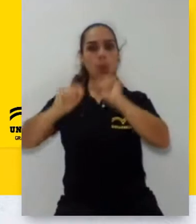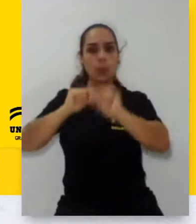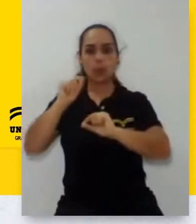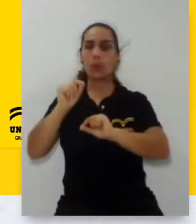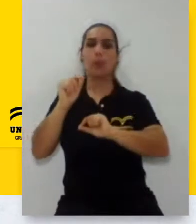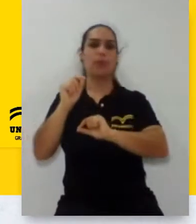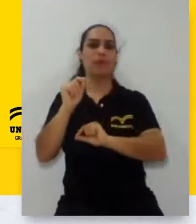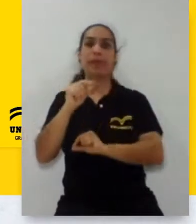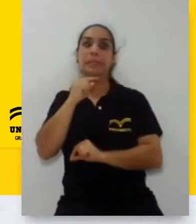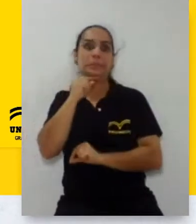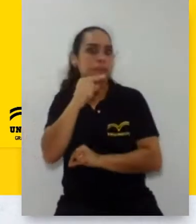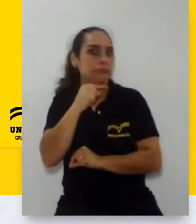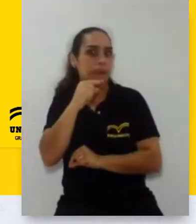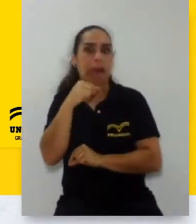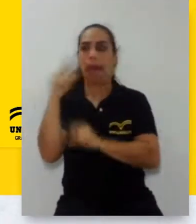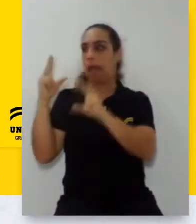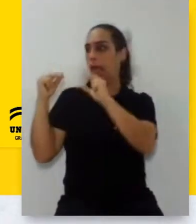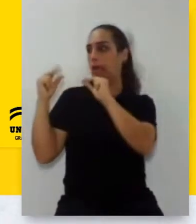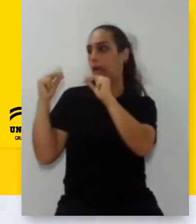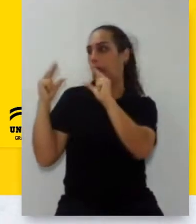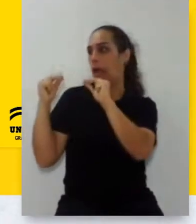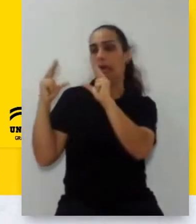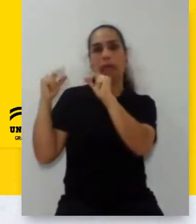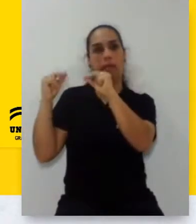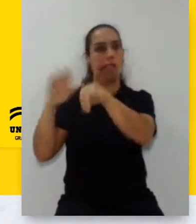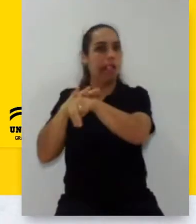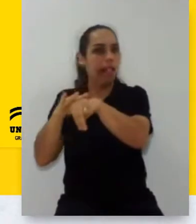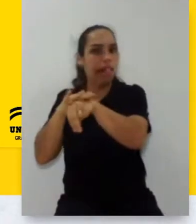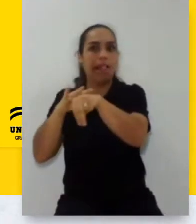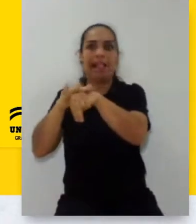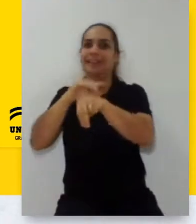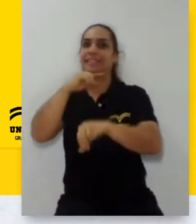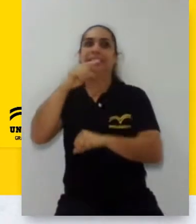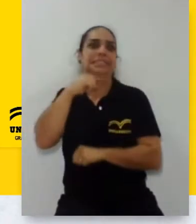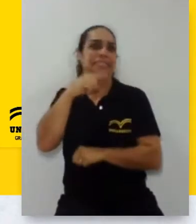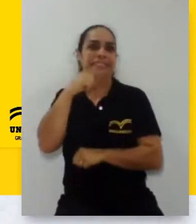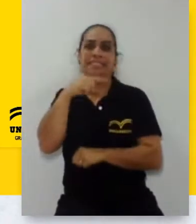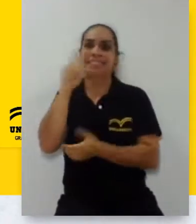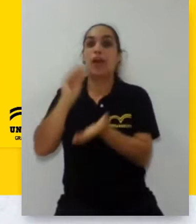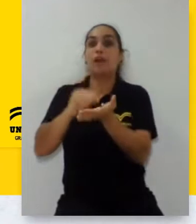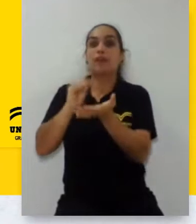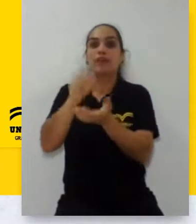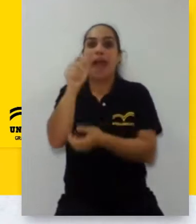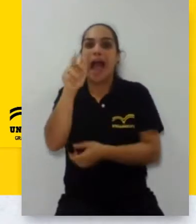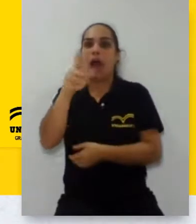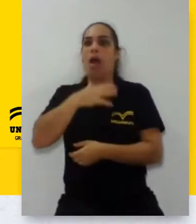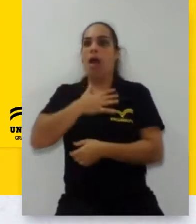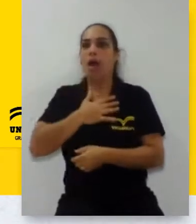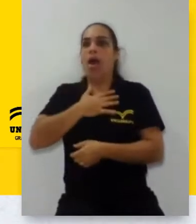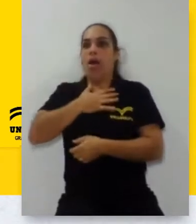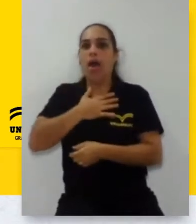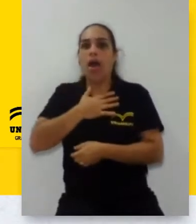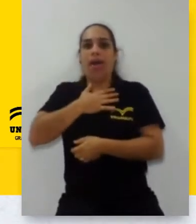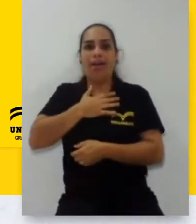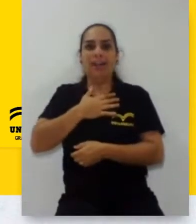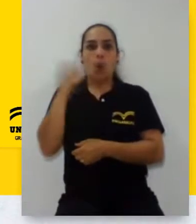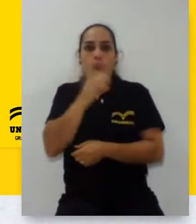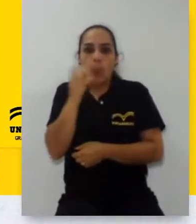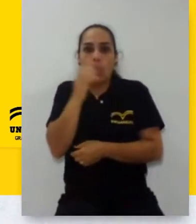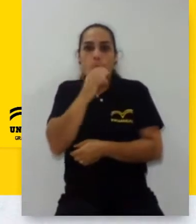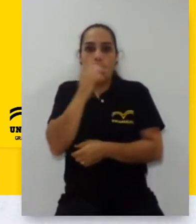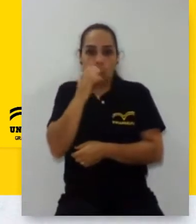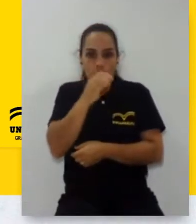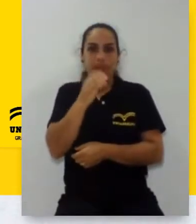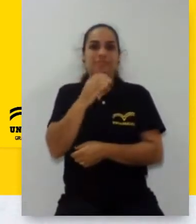conversando, não consegue estar falando tão bem, você vai ter um rubor facial, aquela vermelhidão facial, você vai ter uma sudorese